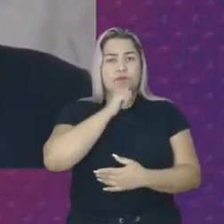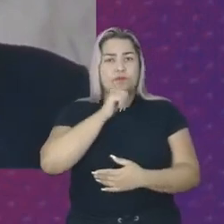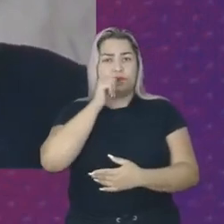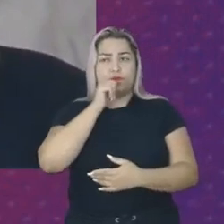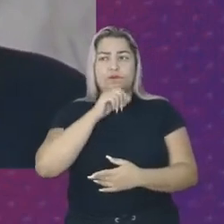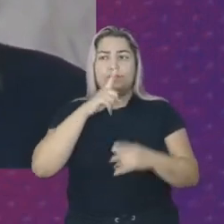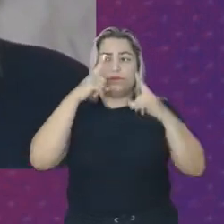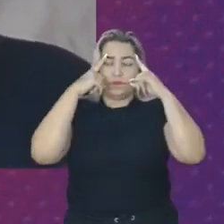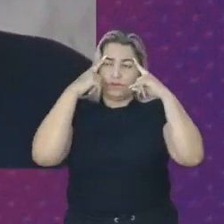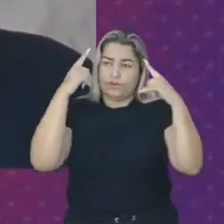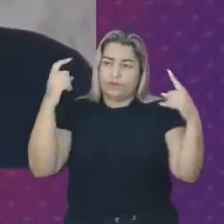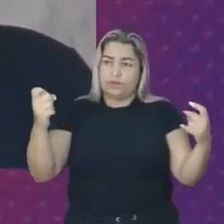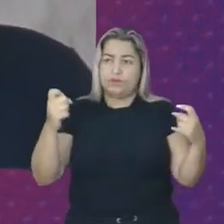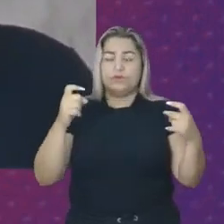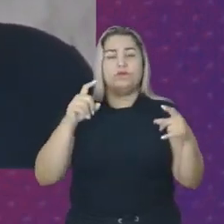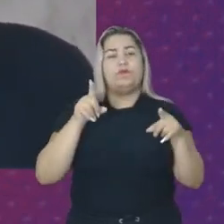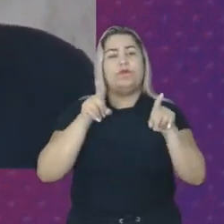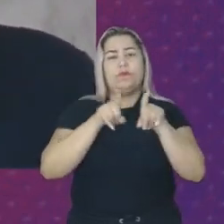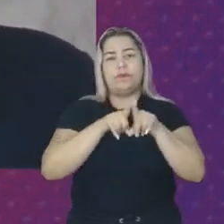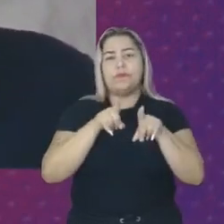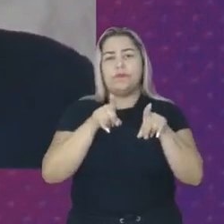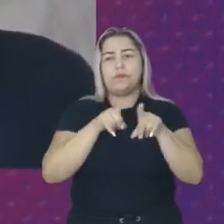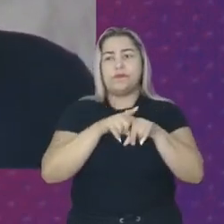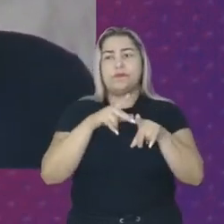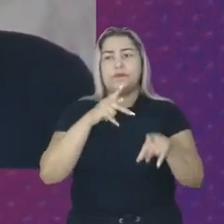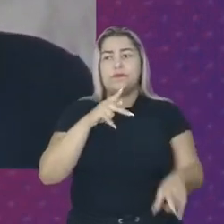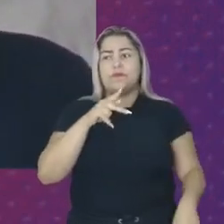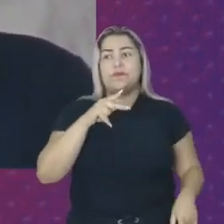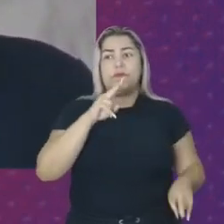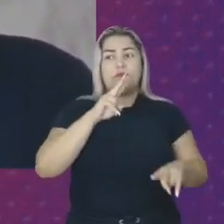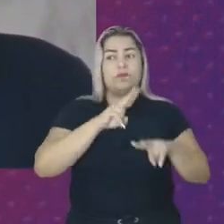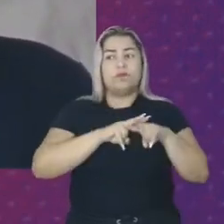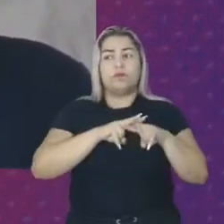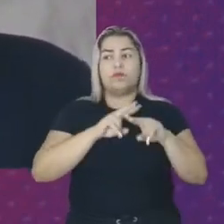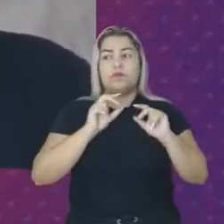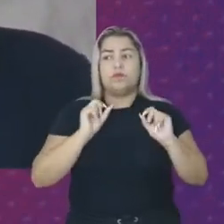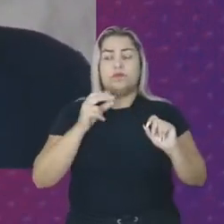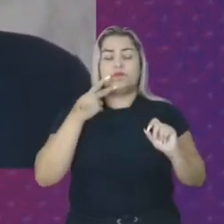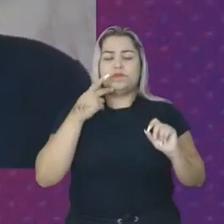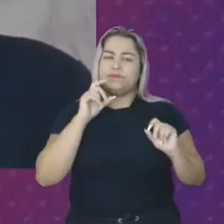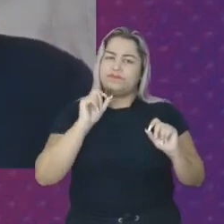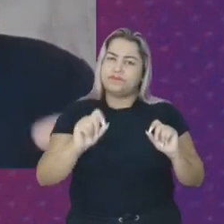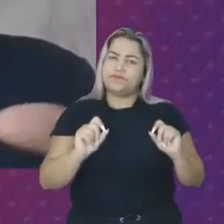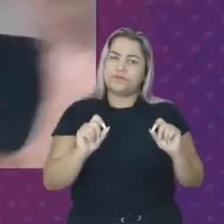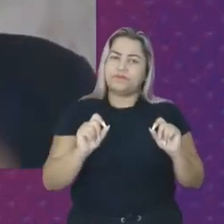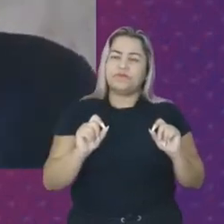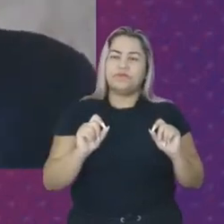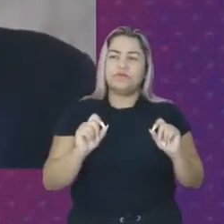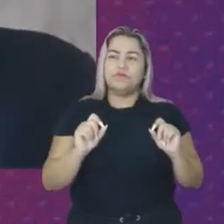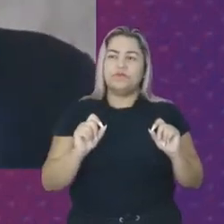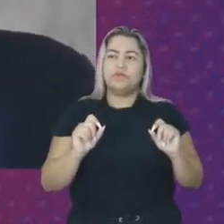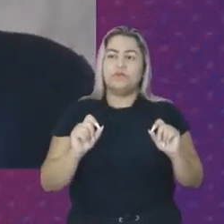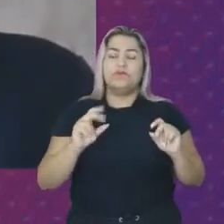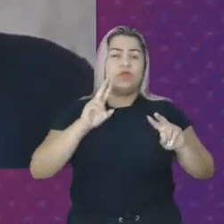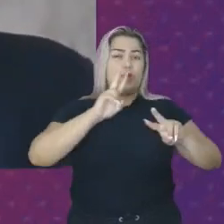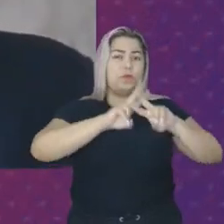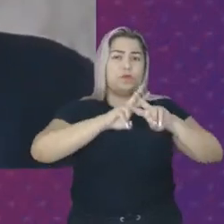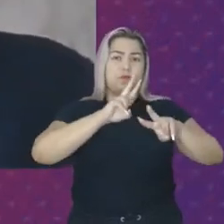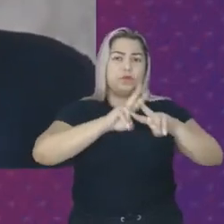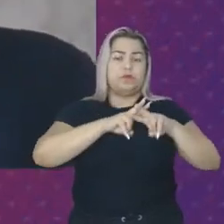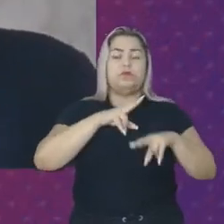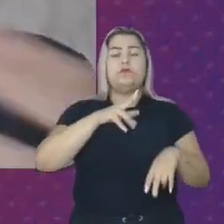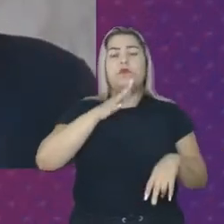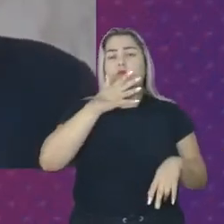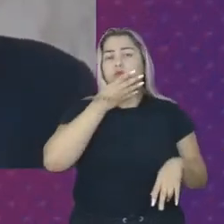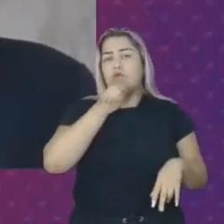de violência suficientes e nem penitenciárias suficientes para encarcerar os